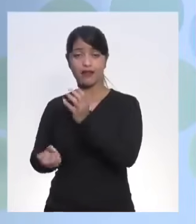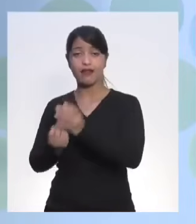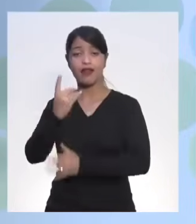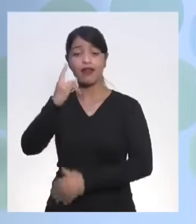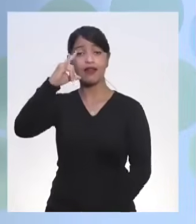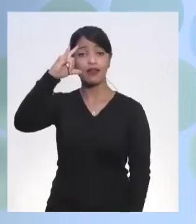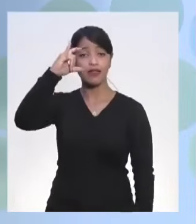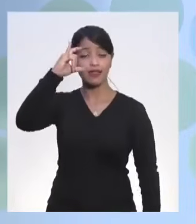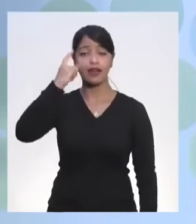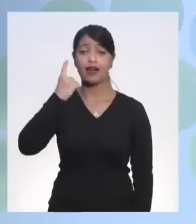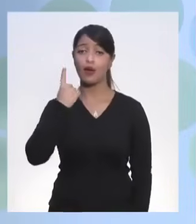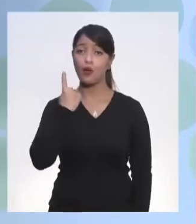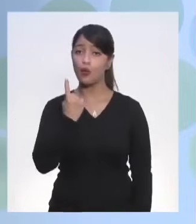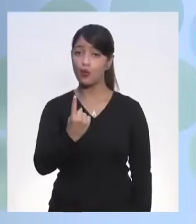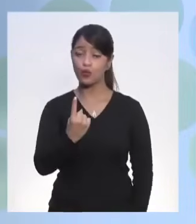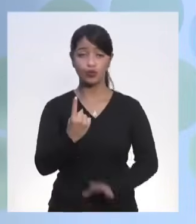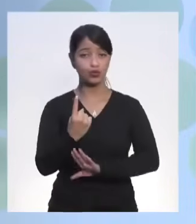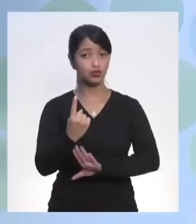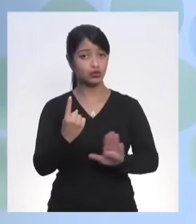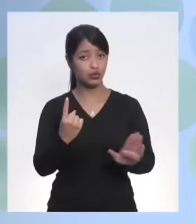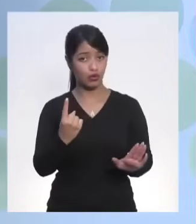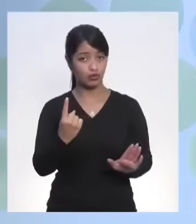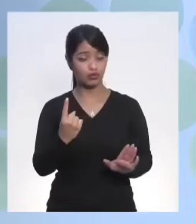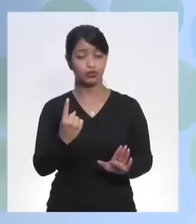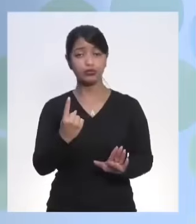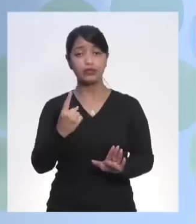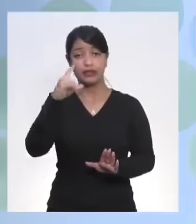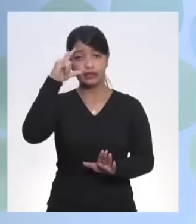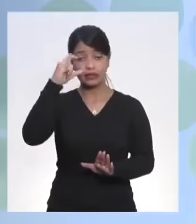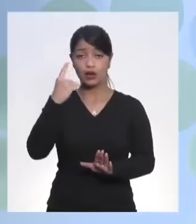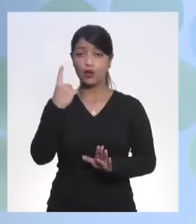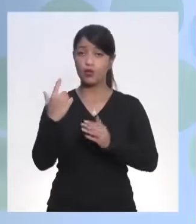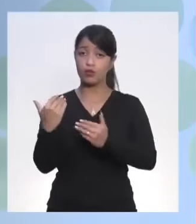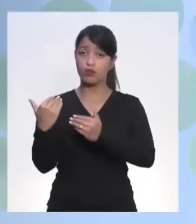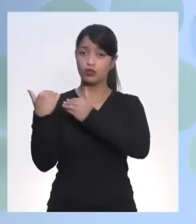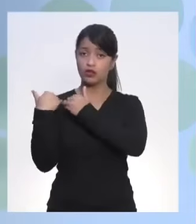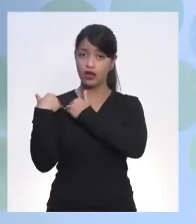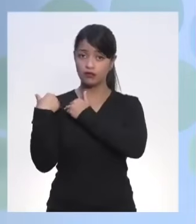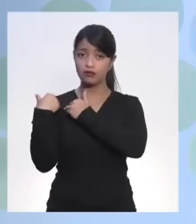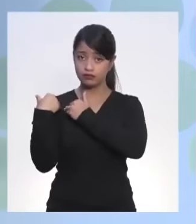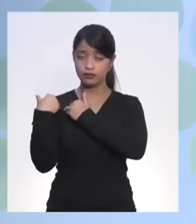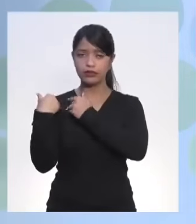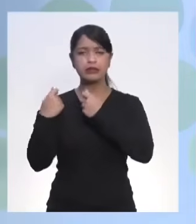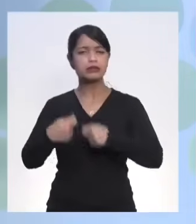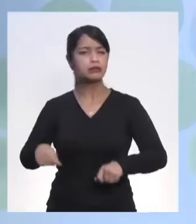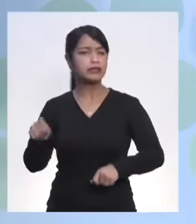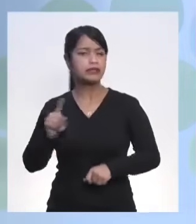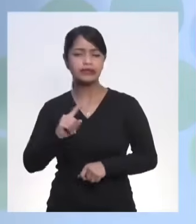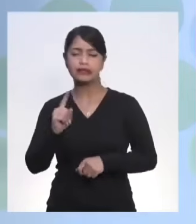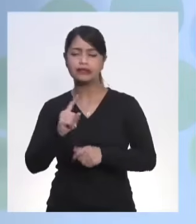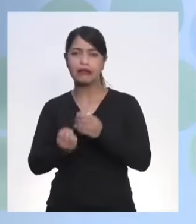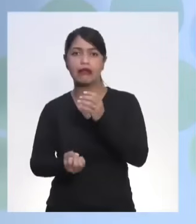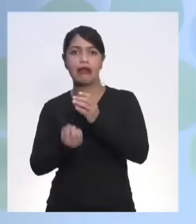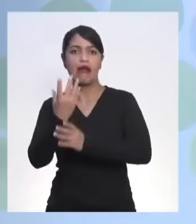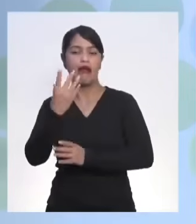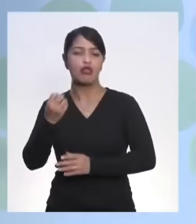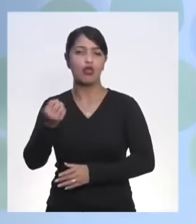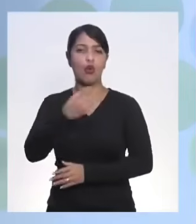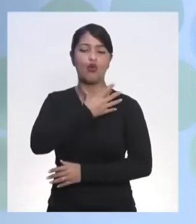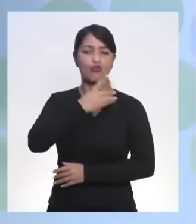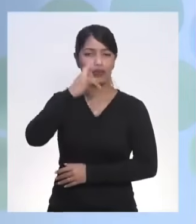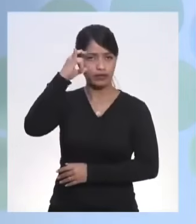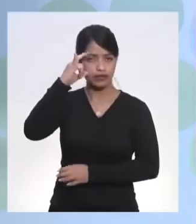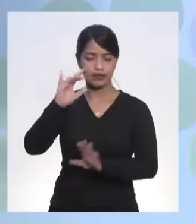a equipe lá vai ter um Instagram responsável, não necessariamente precisa ser construído, mas é apenas um Instagram